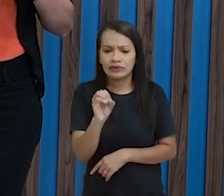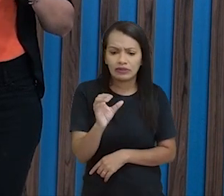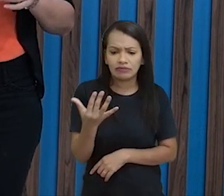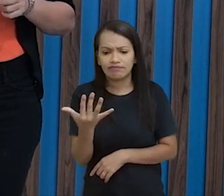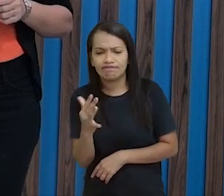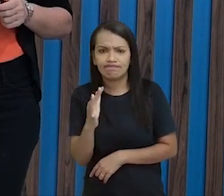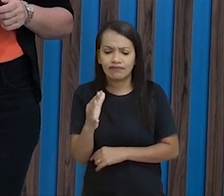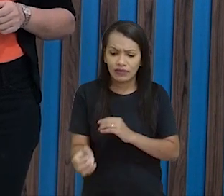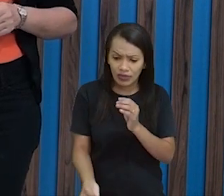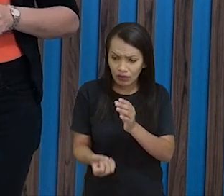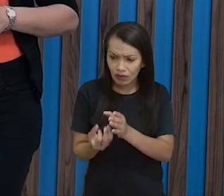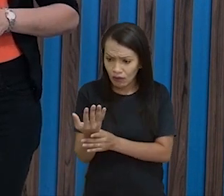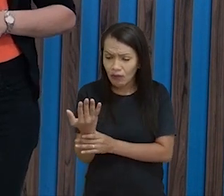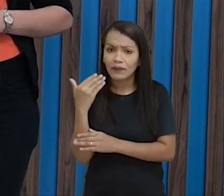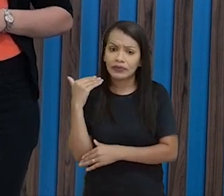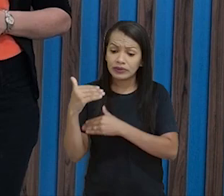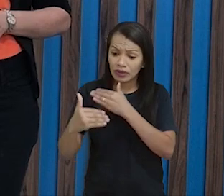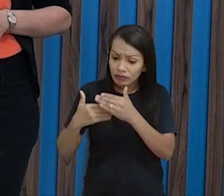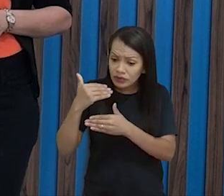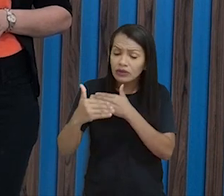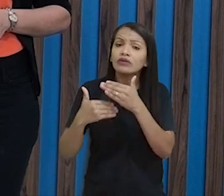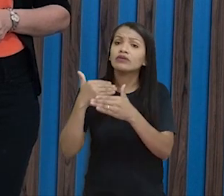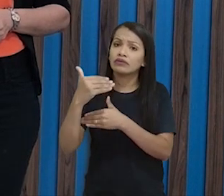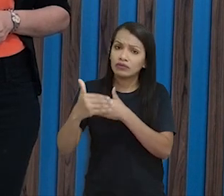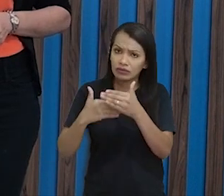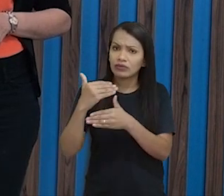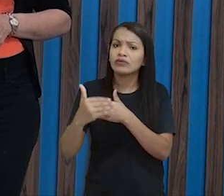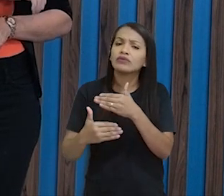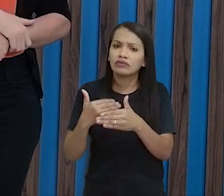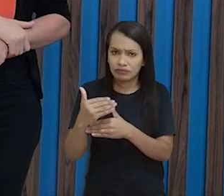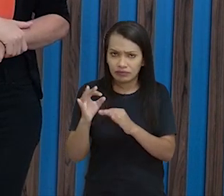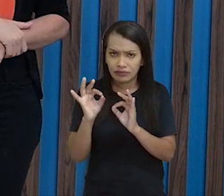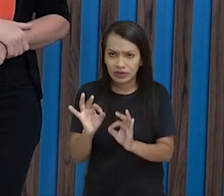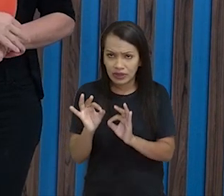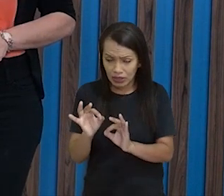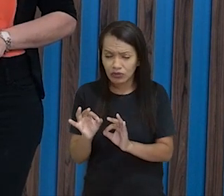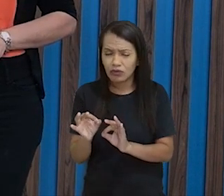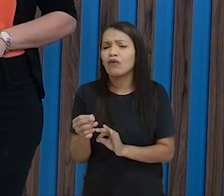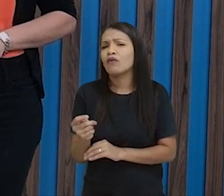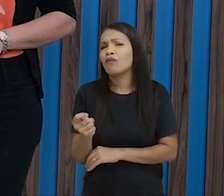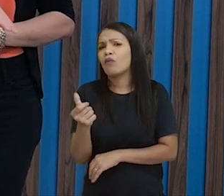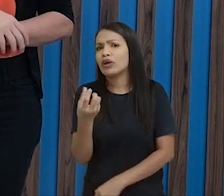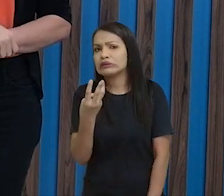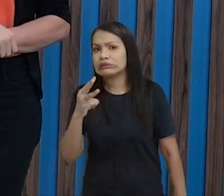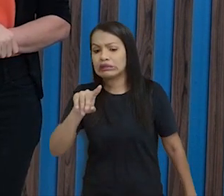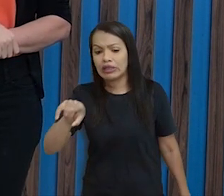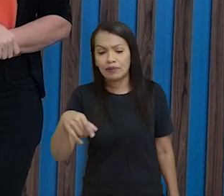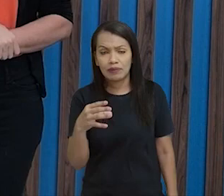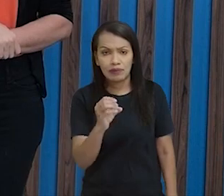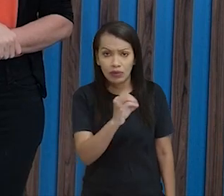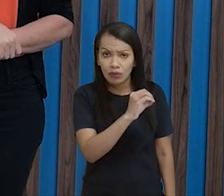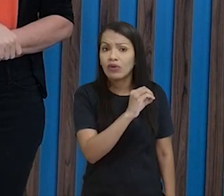as fábulas começaram a se desenvolver. Há 2.622 anos, quase 3.000 anos, olha